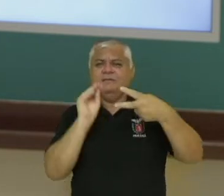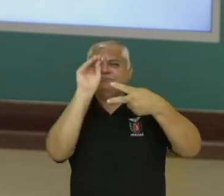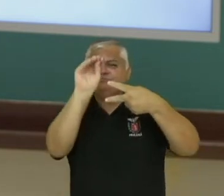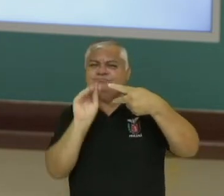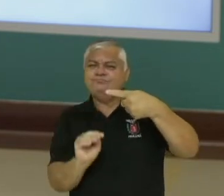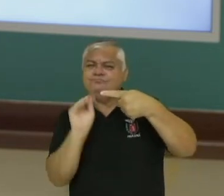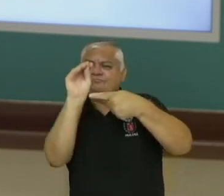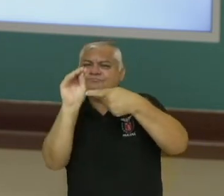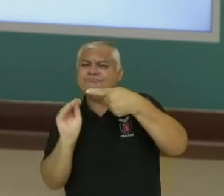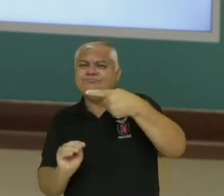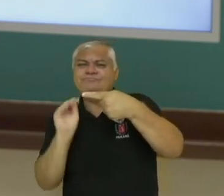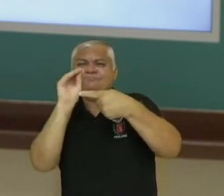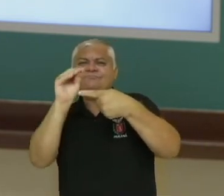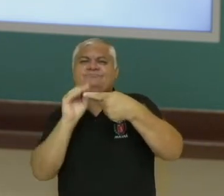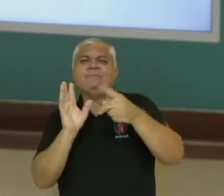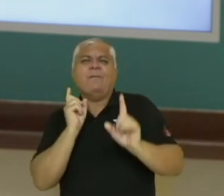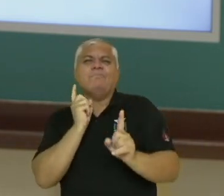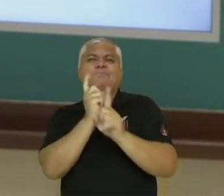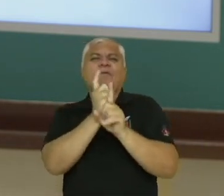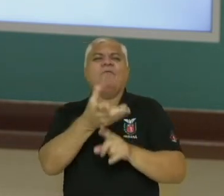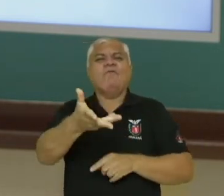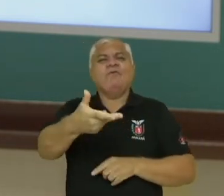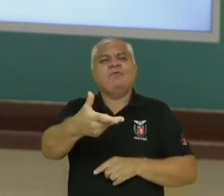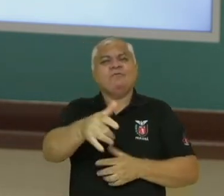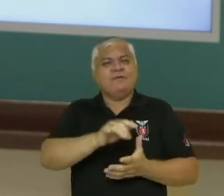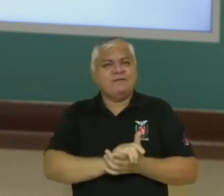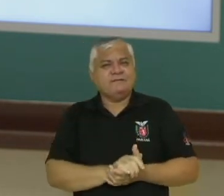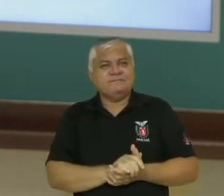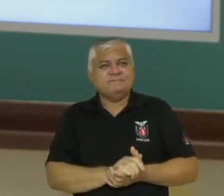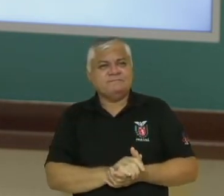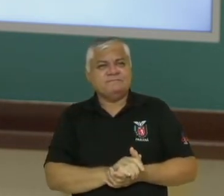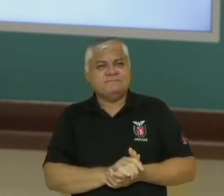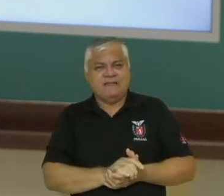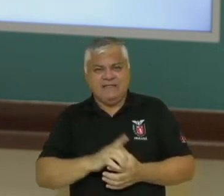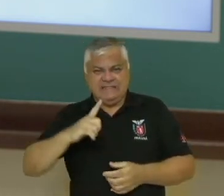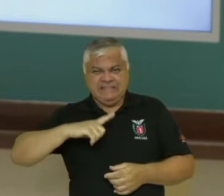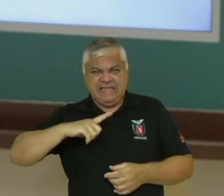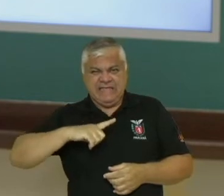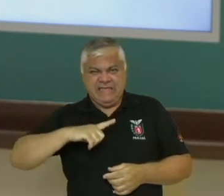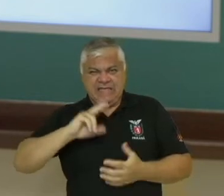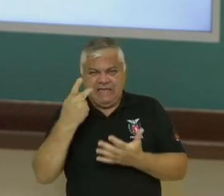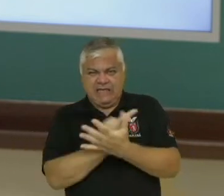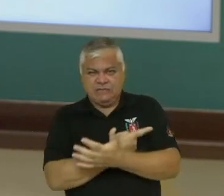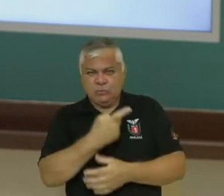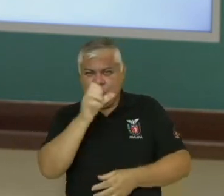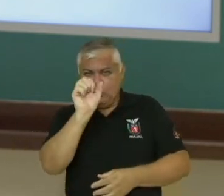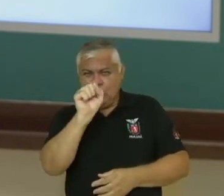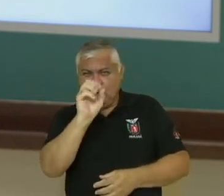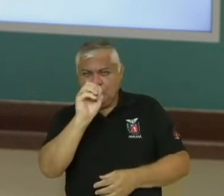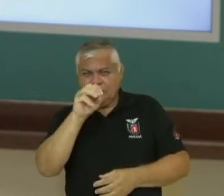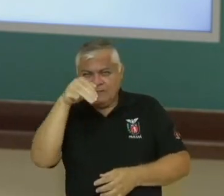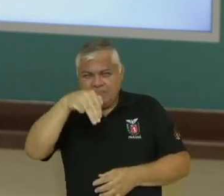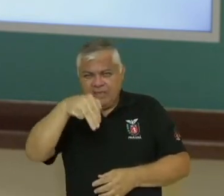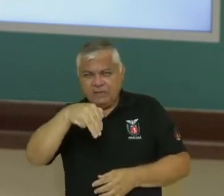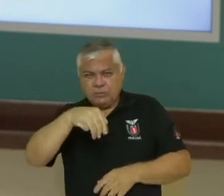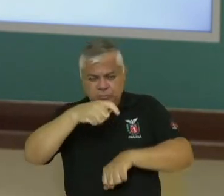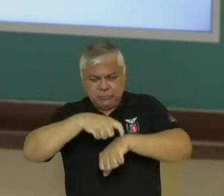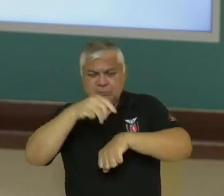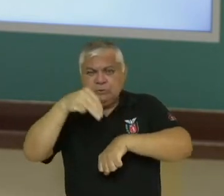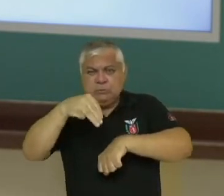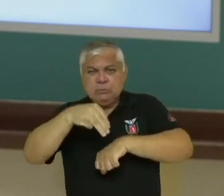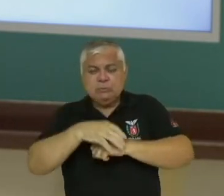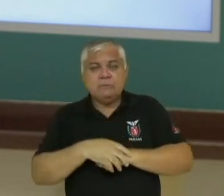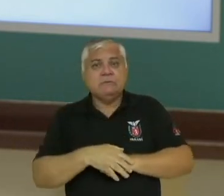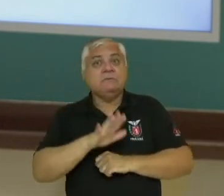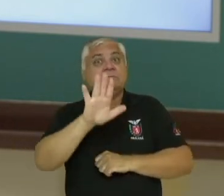segundo quilômetros e hora e o terceiro metros por minuto. Está errado 80 metros por minuto? Não.